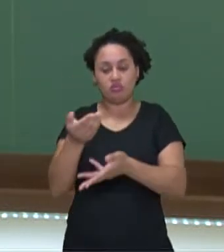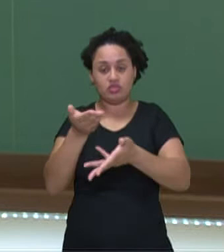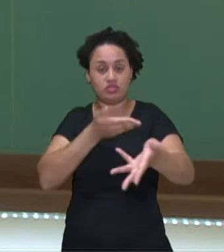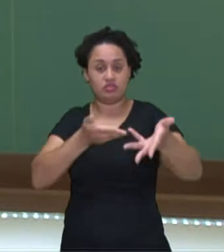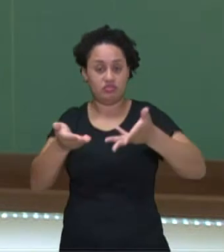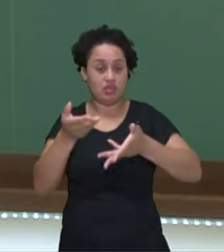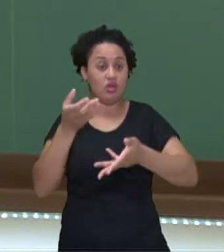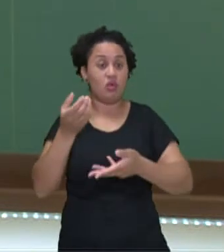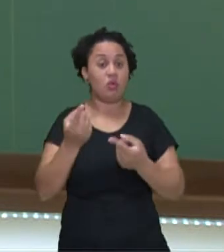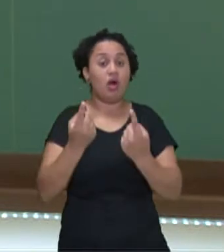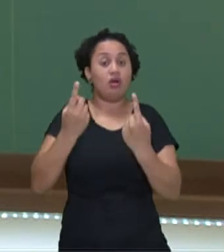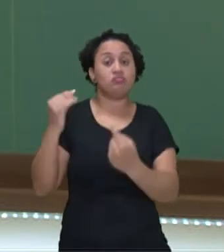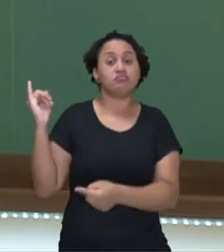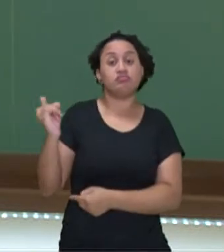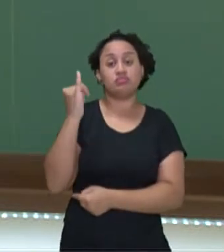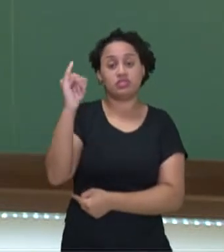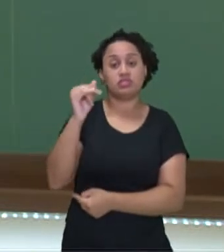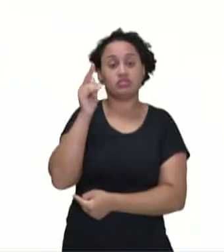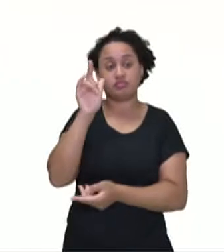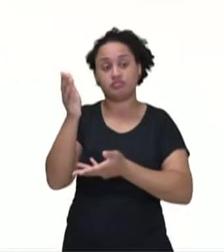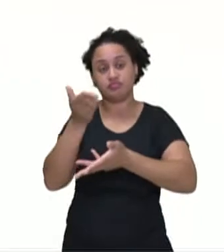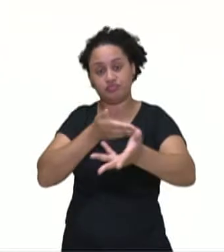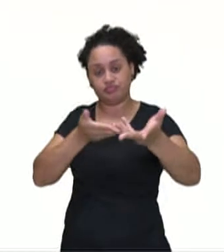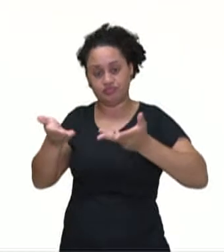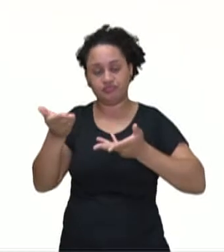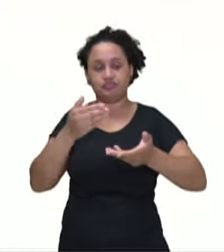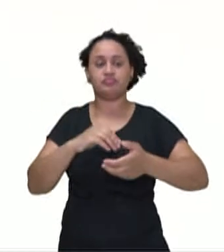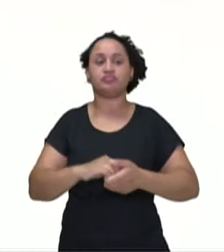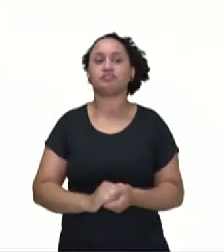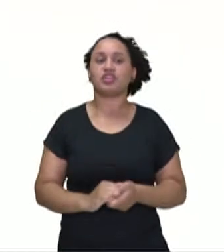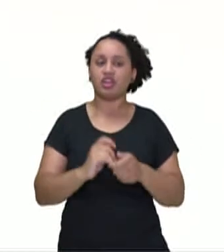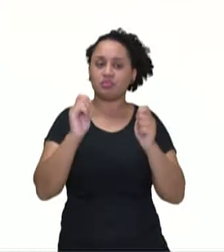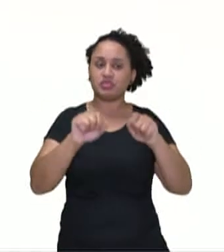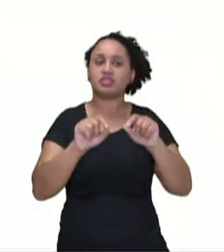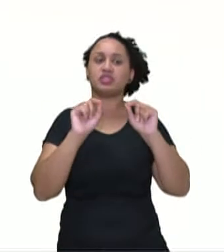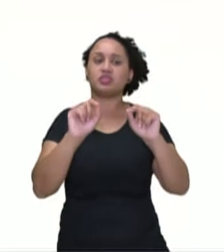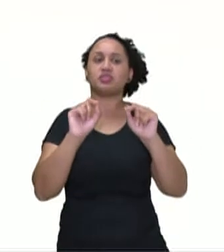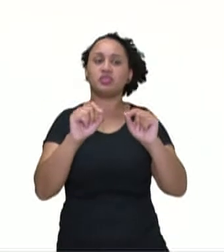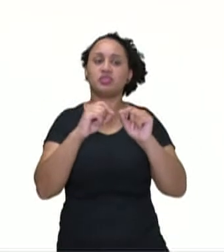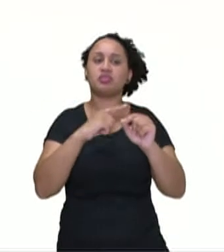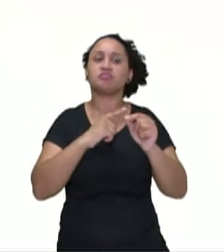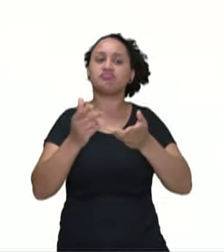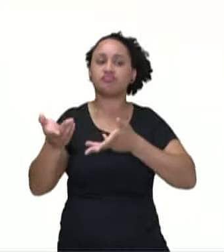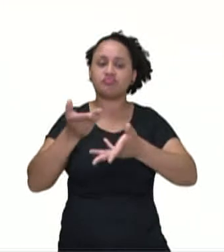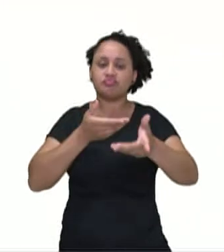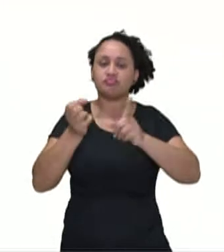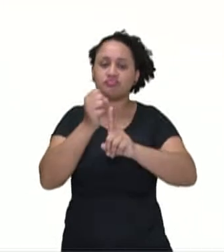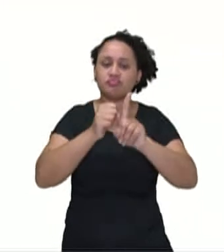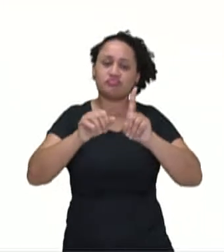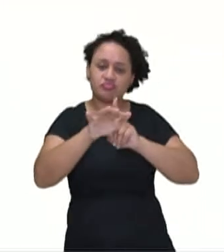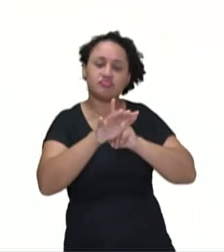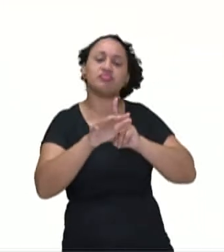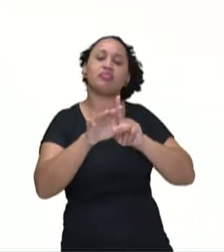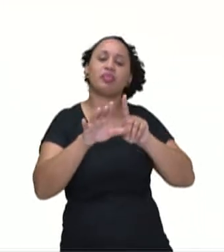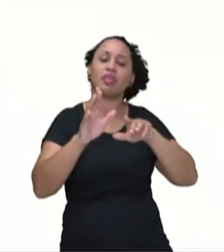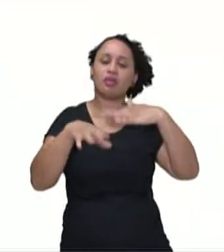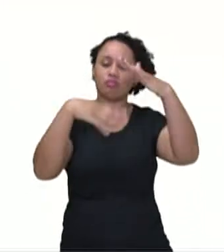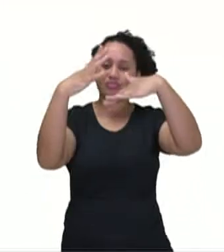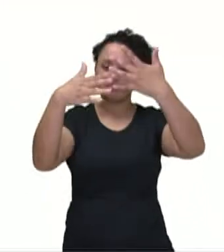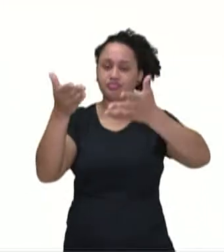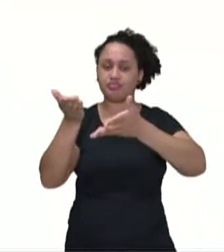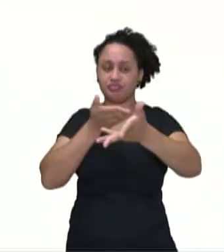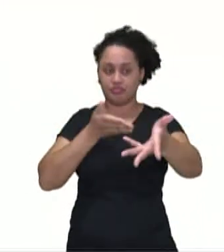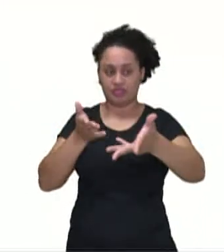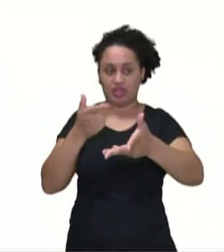a importância da convivência humana. É possível dizer que a convivência social, a construção da sociabilidade